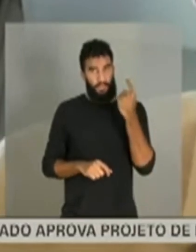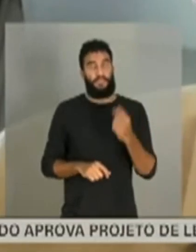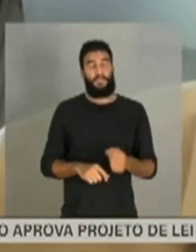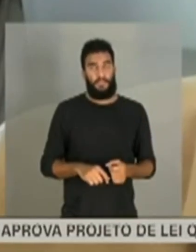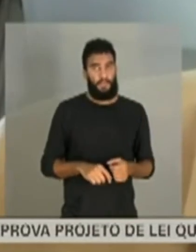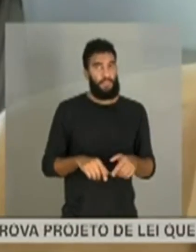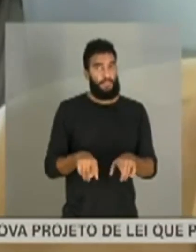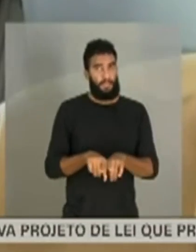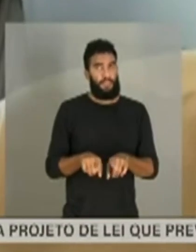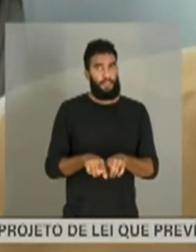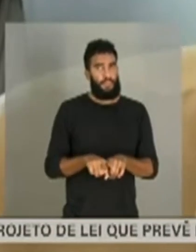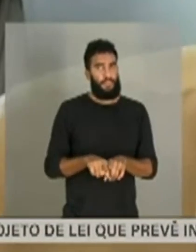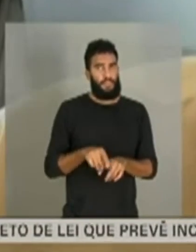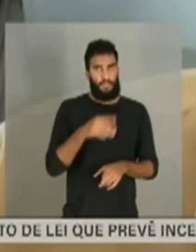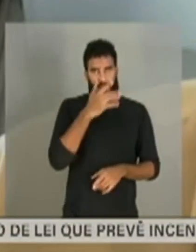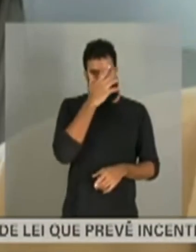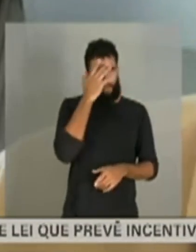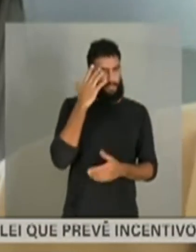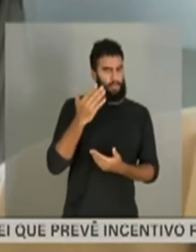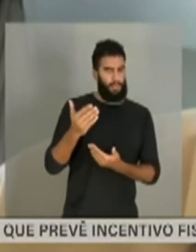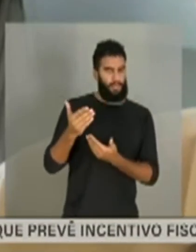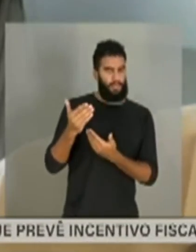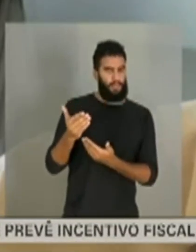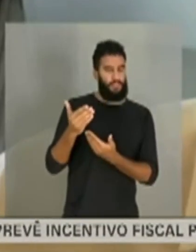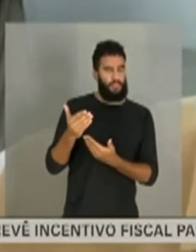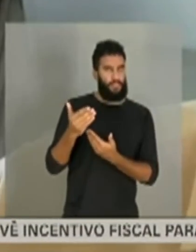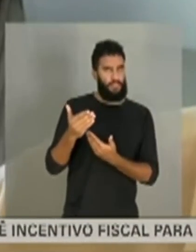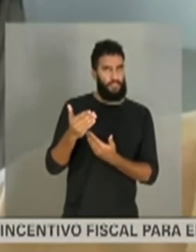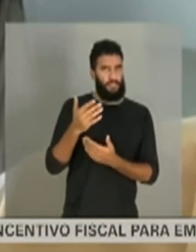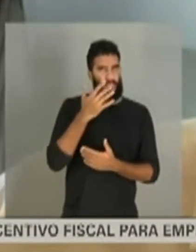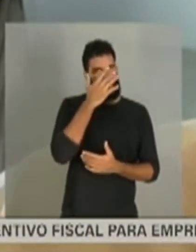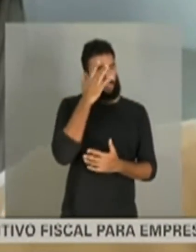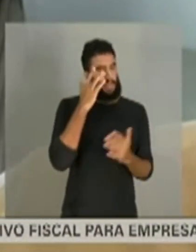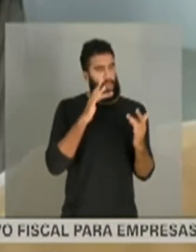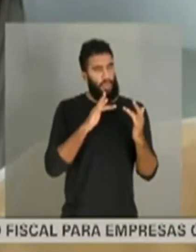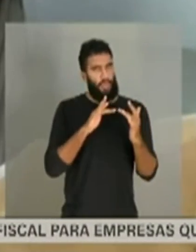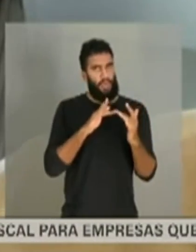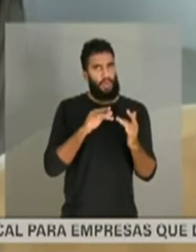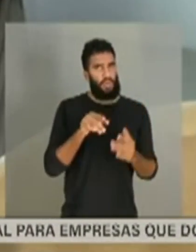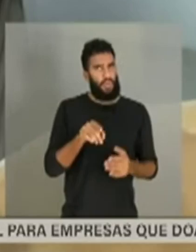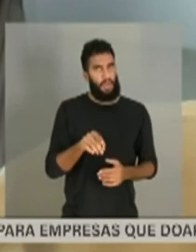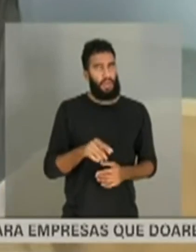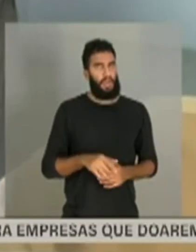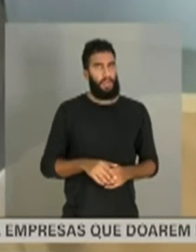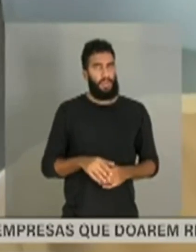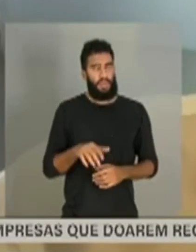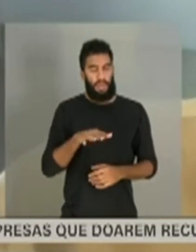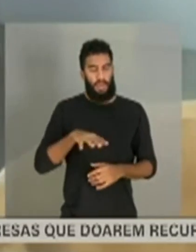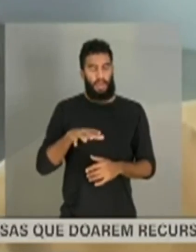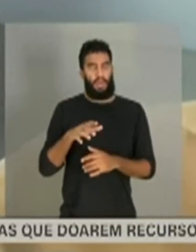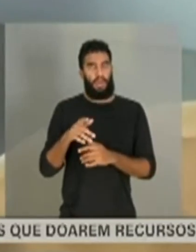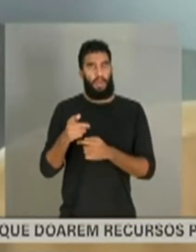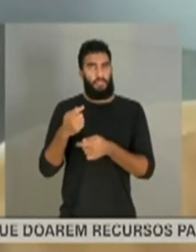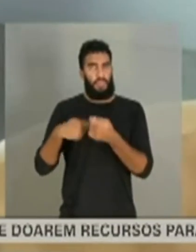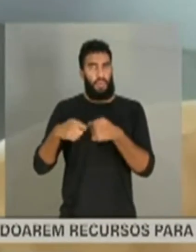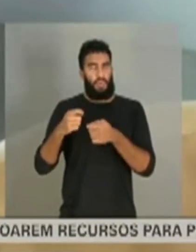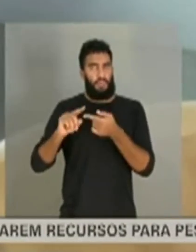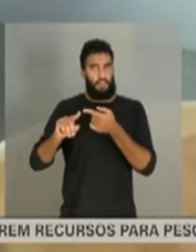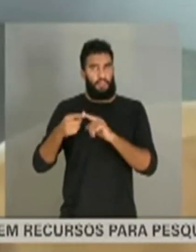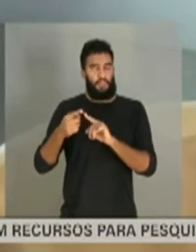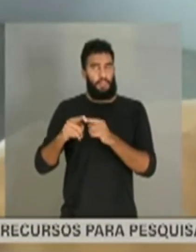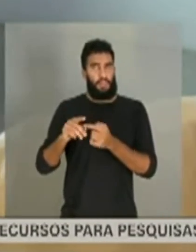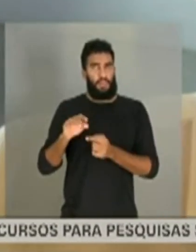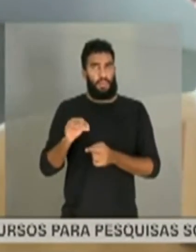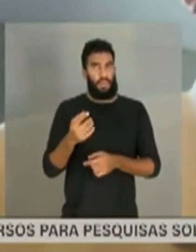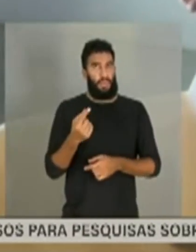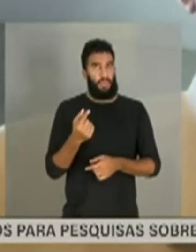chama a atenção de qualquer pessoa que tenha qualquer contato com o mundo comercial, que ele tem um capital integralizado